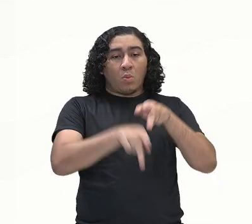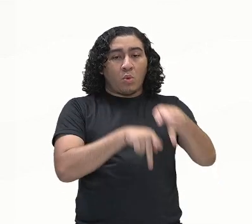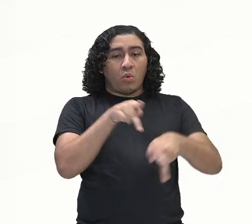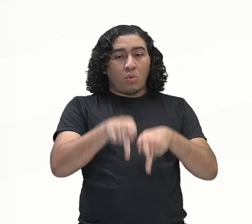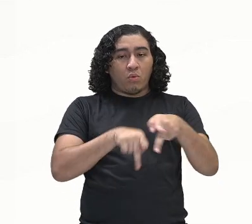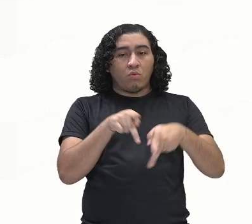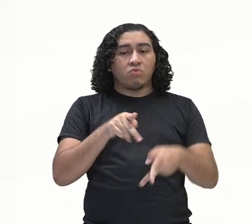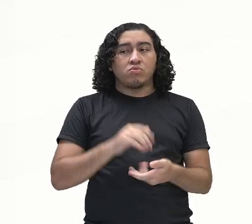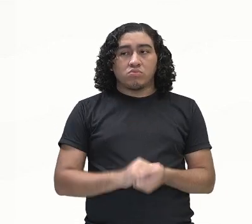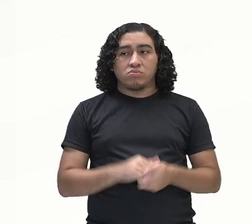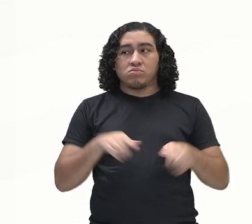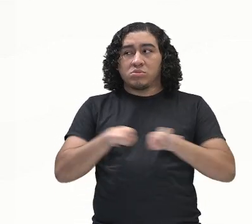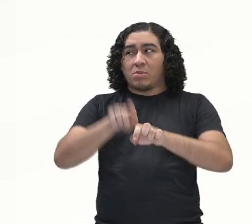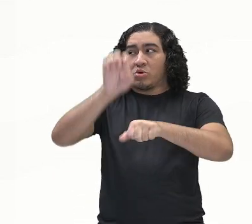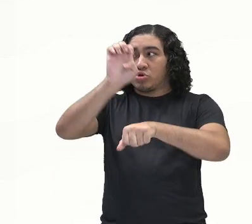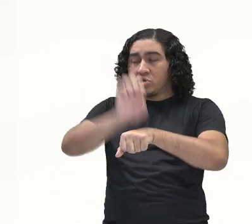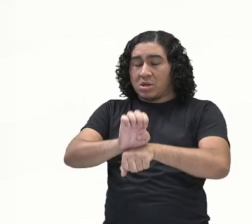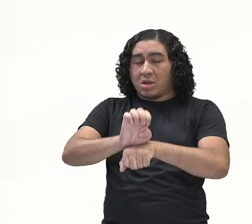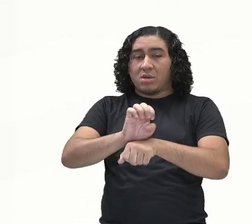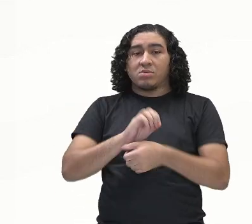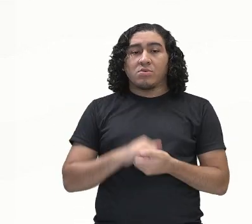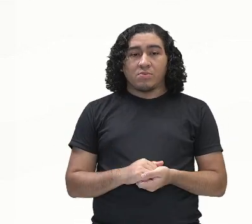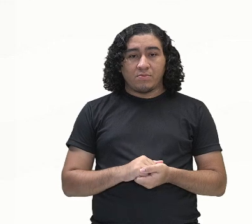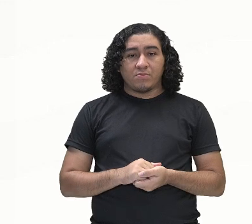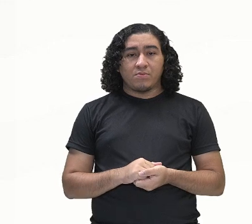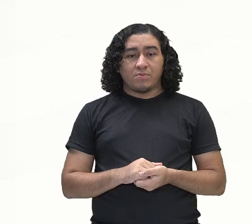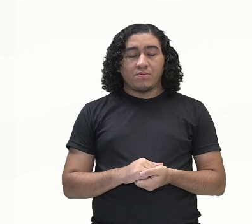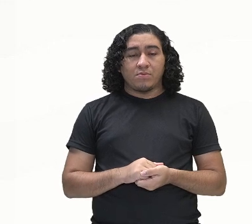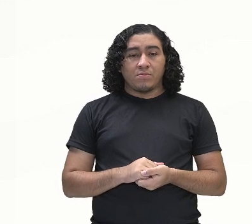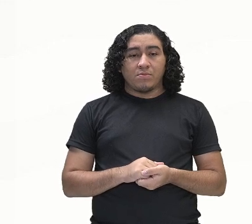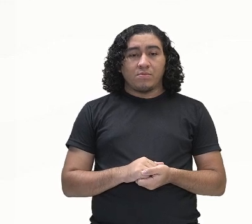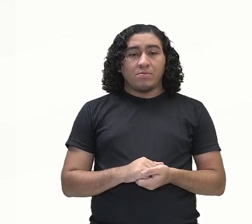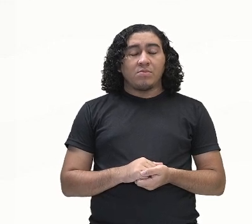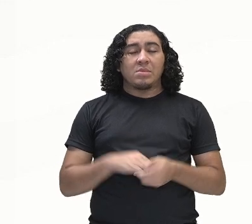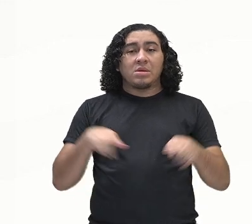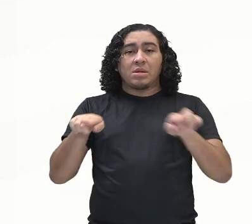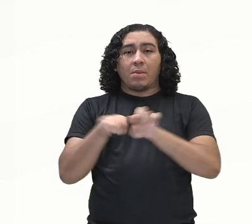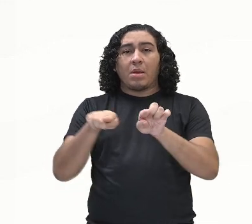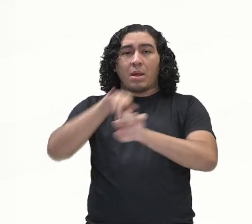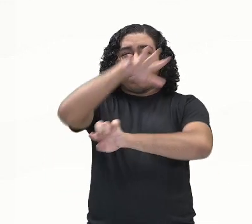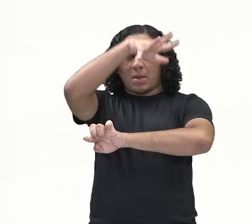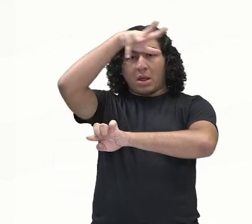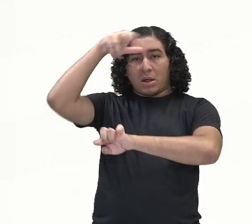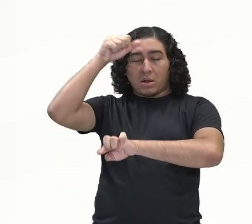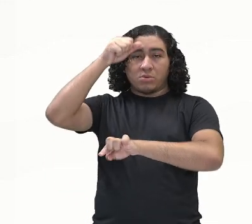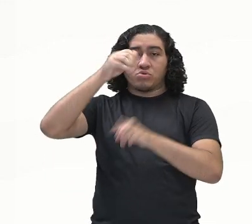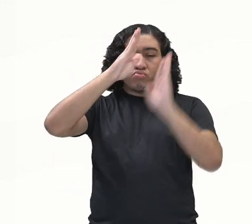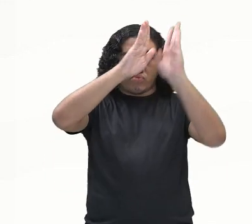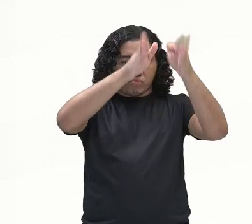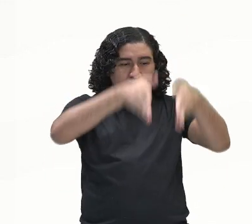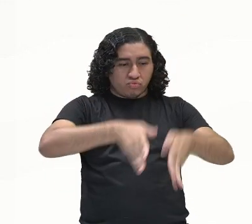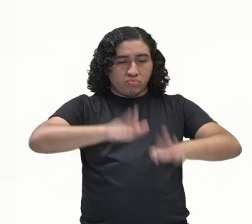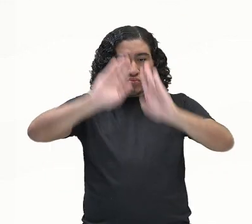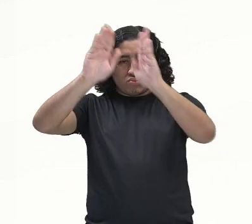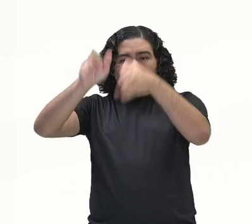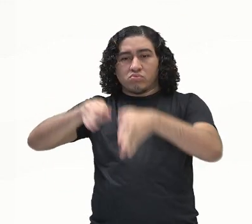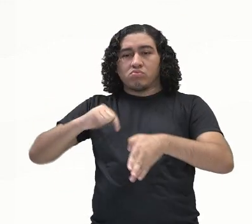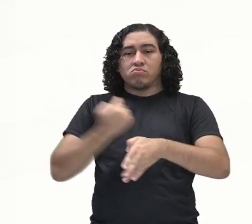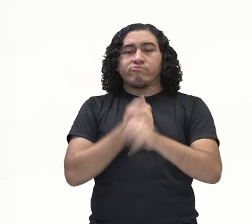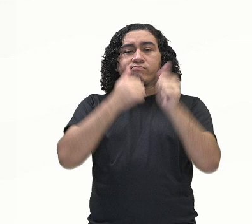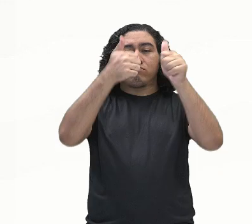do estado, né, a população total aí do Amazonas e em Manaus, né? E a gente vai observar que